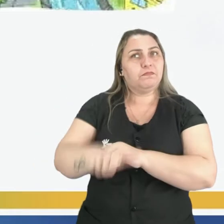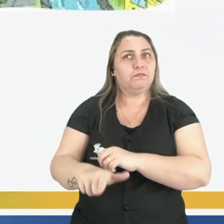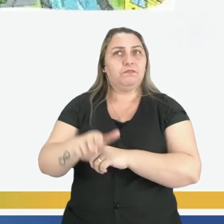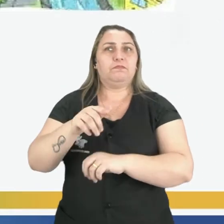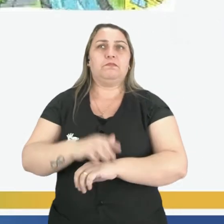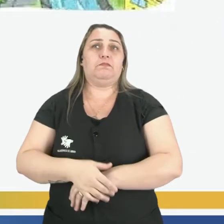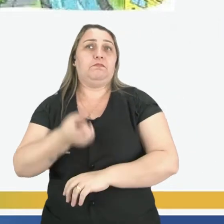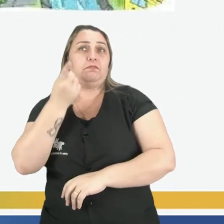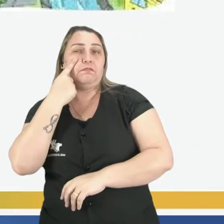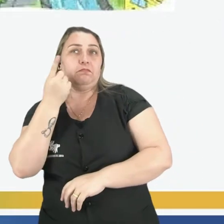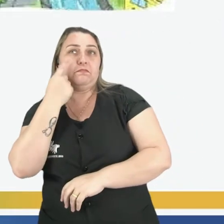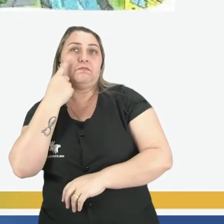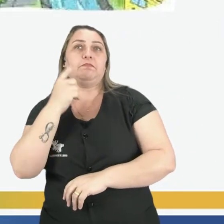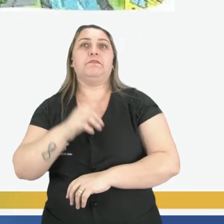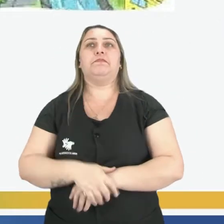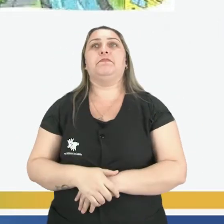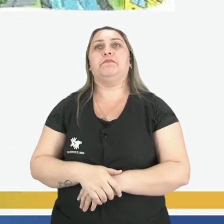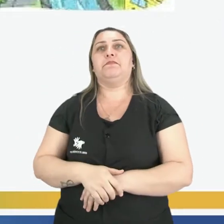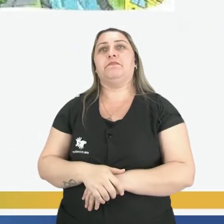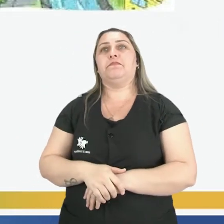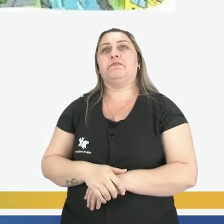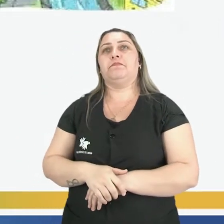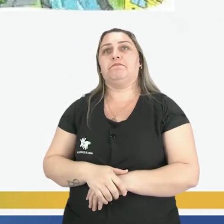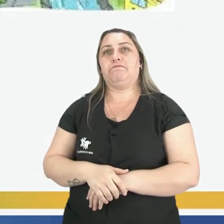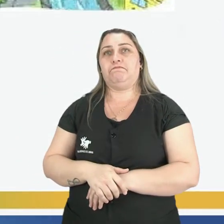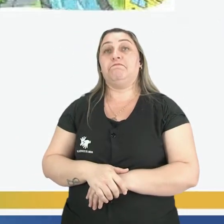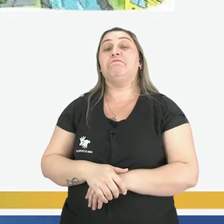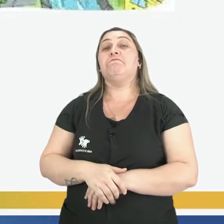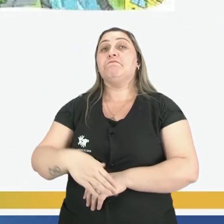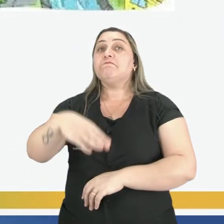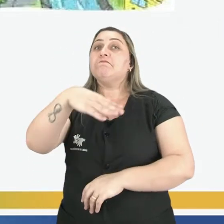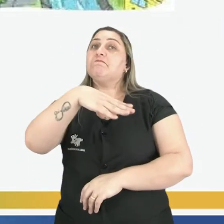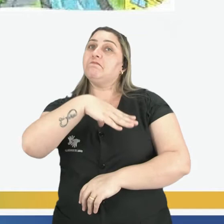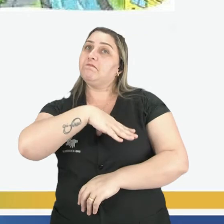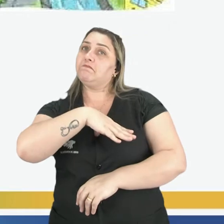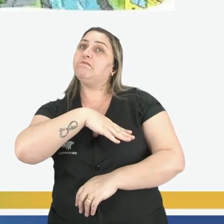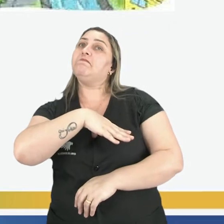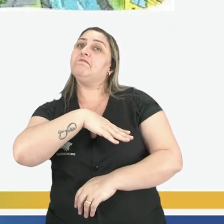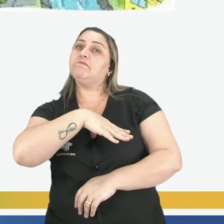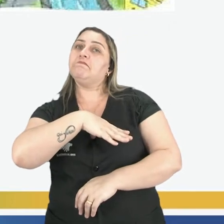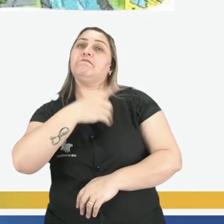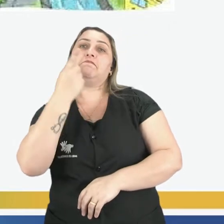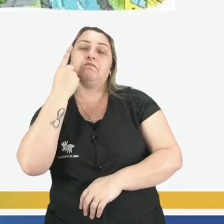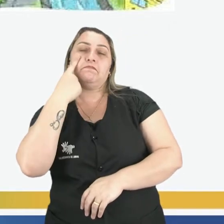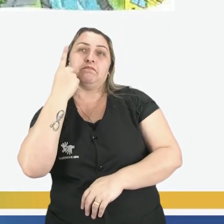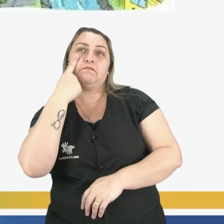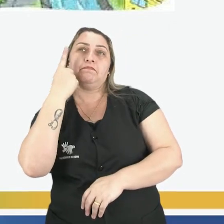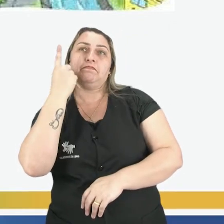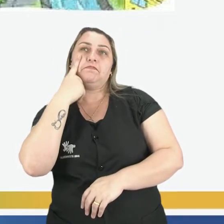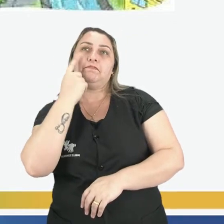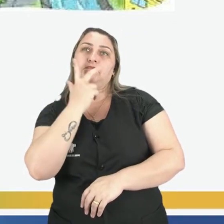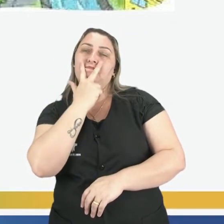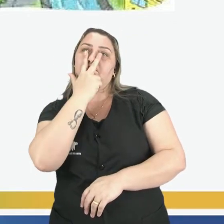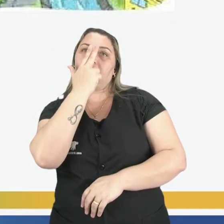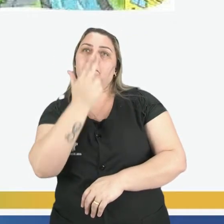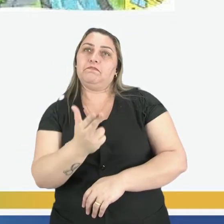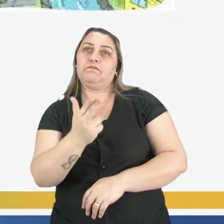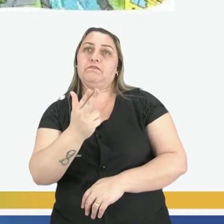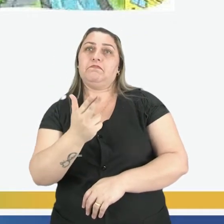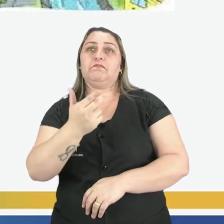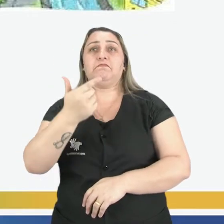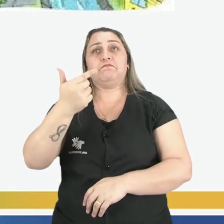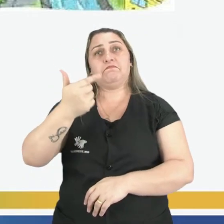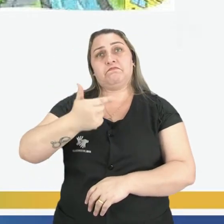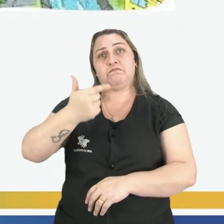modificada? Essa paisagem pode se transformar em uma cidade. Veja que está bem parecida com a